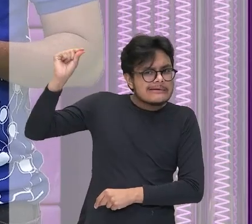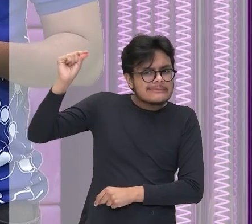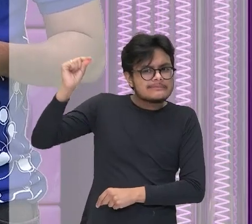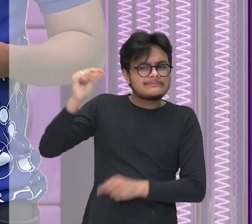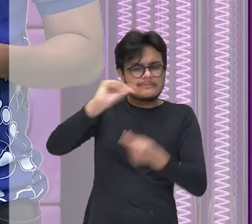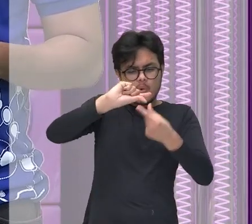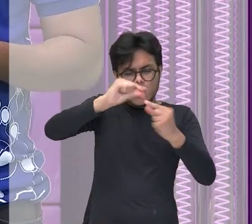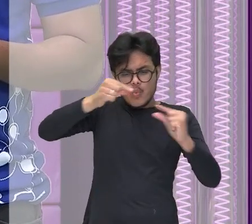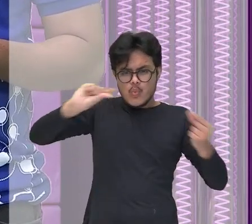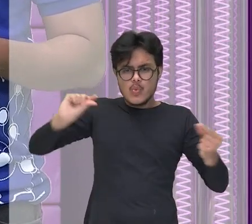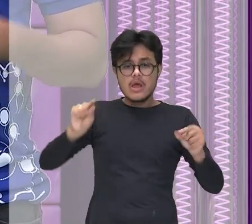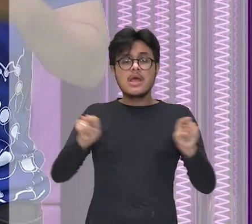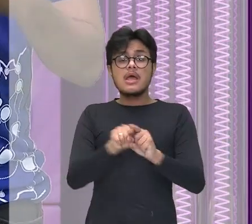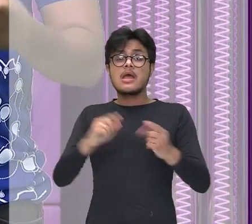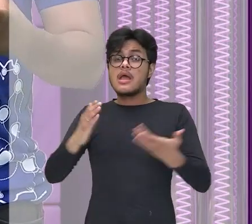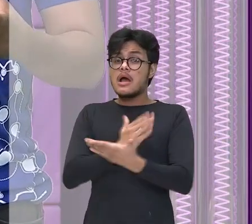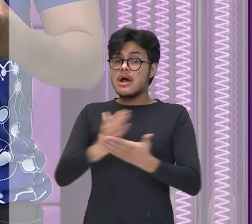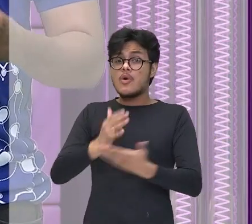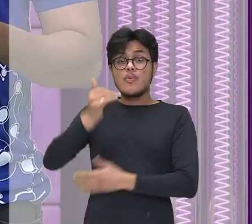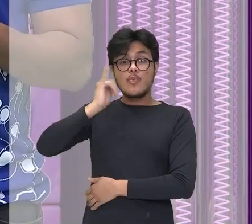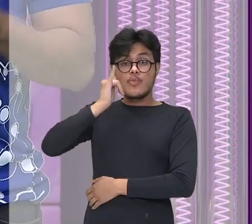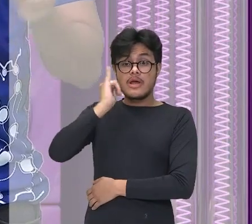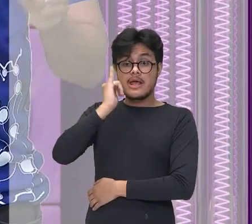os componentes eletrônicos,